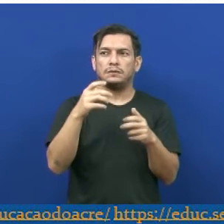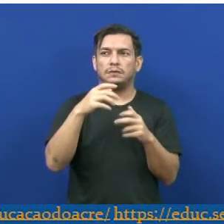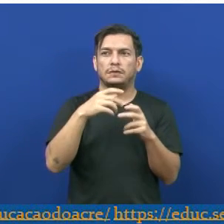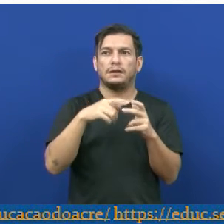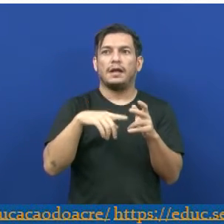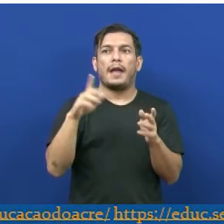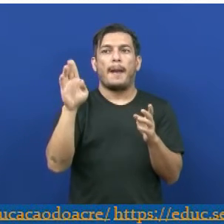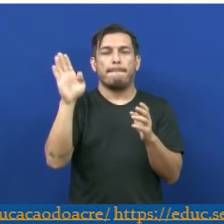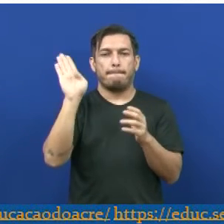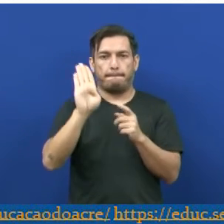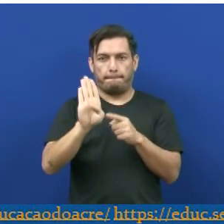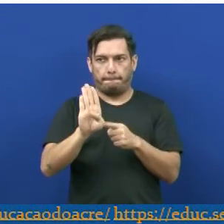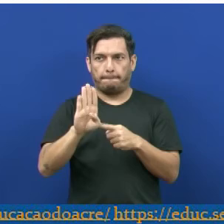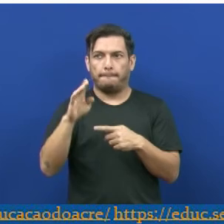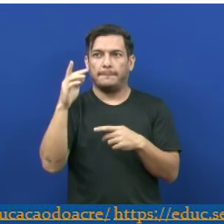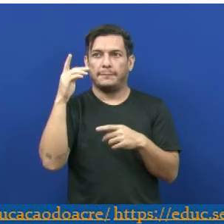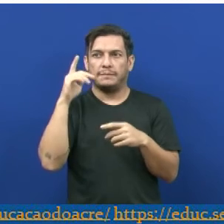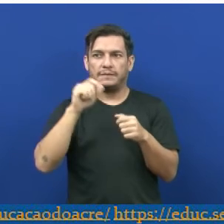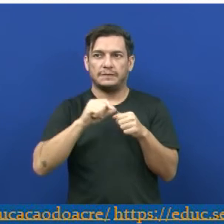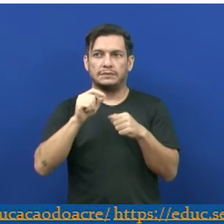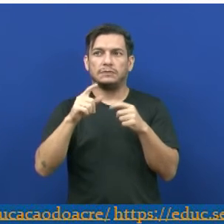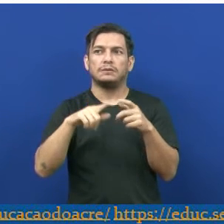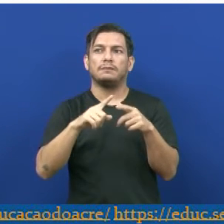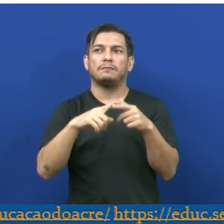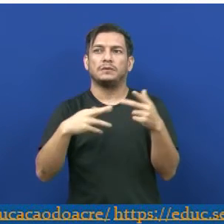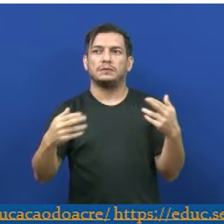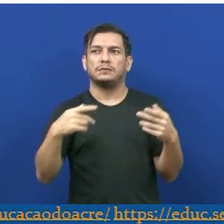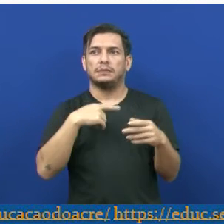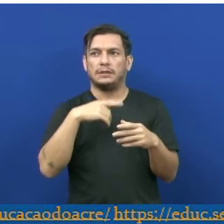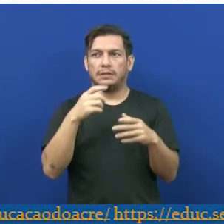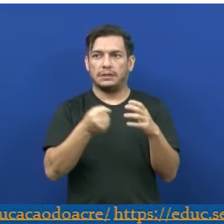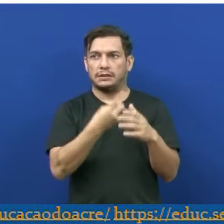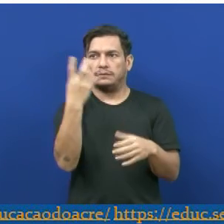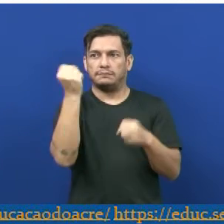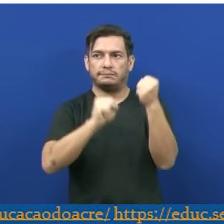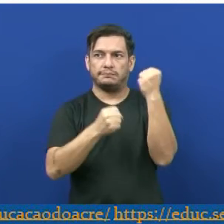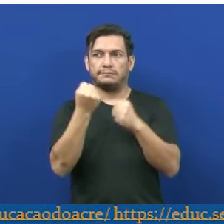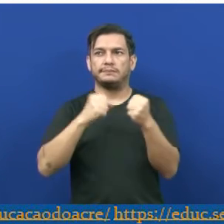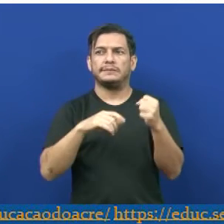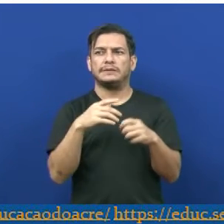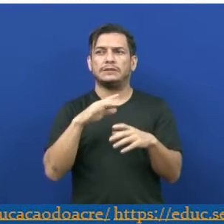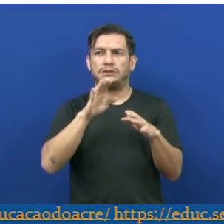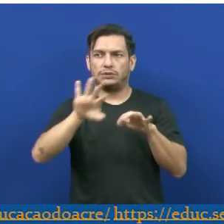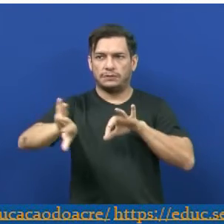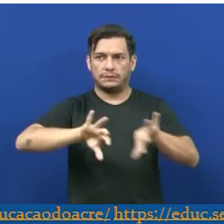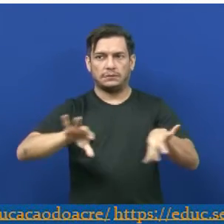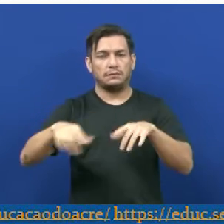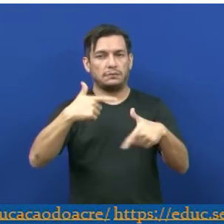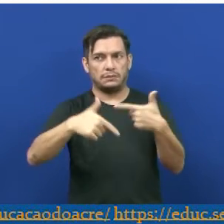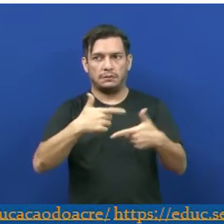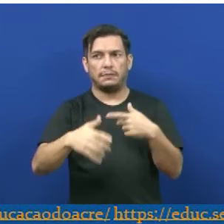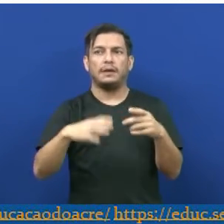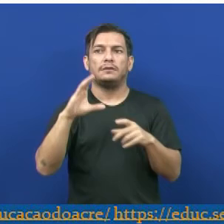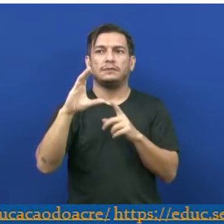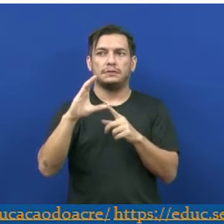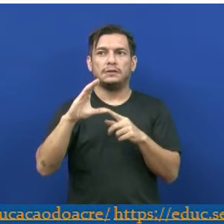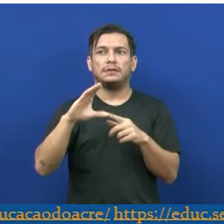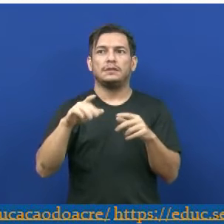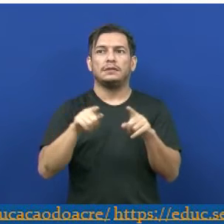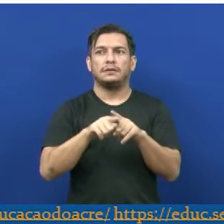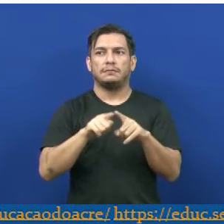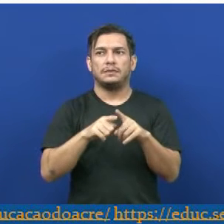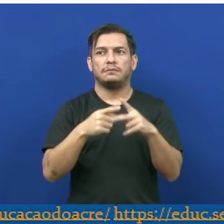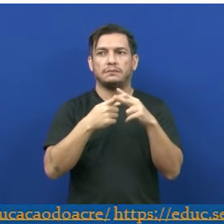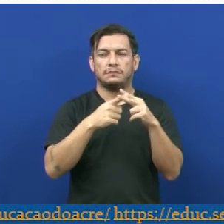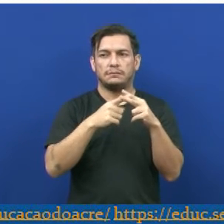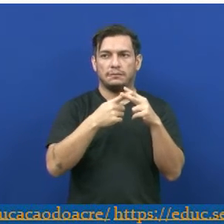B, realização da produção em grandes unidades fabris e intensa divisão do trabalho. C, mecanização do